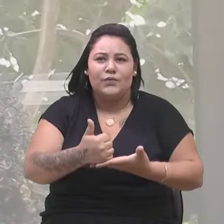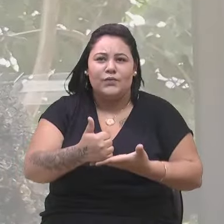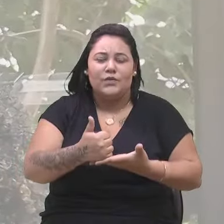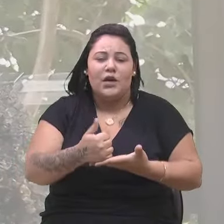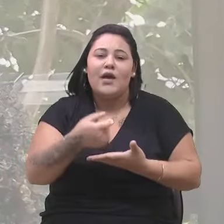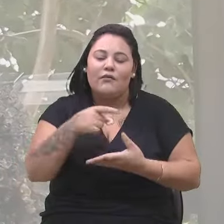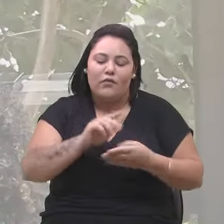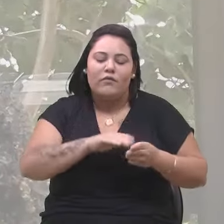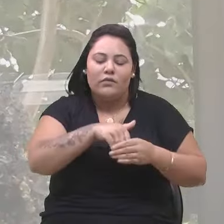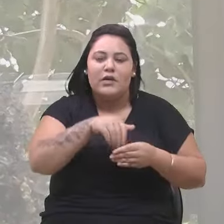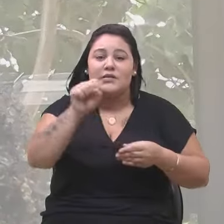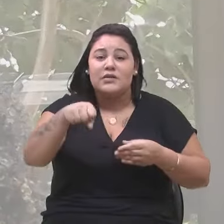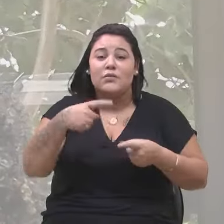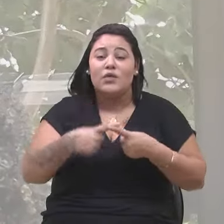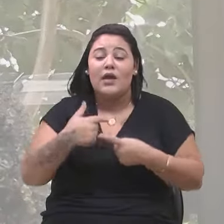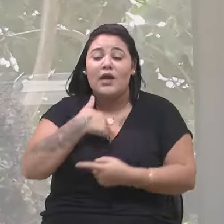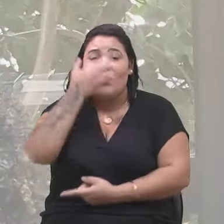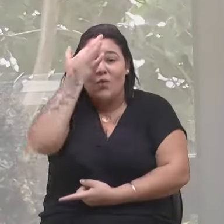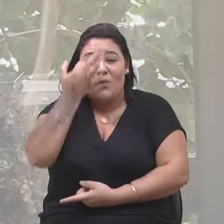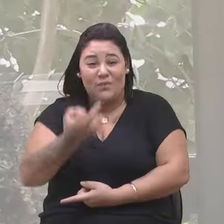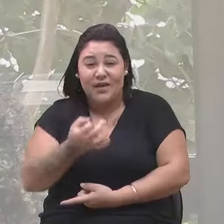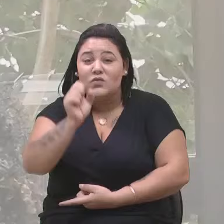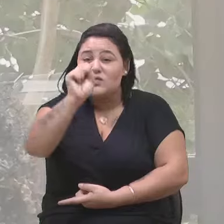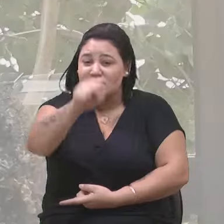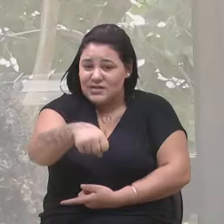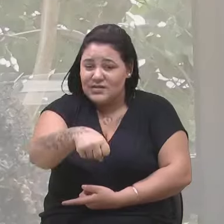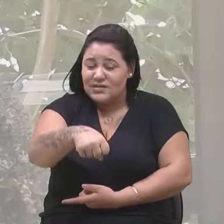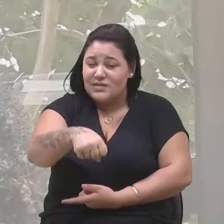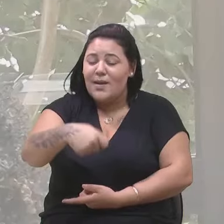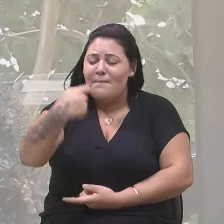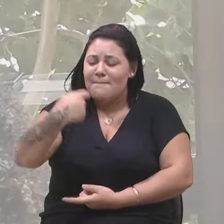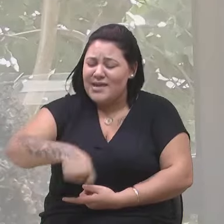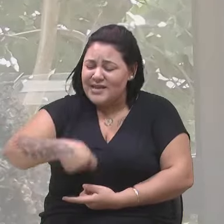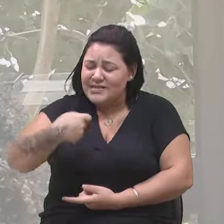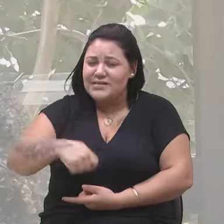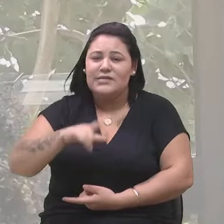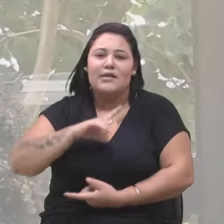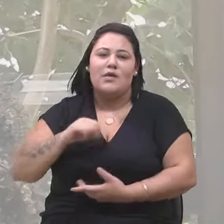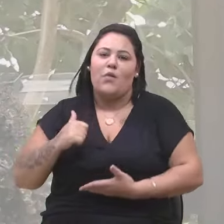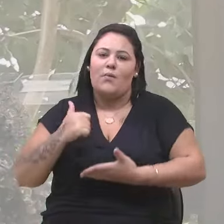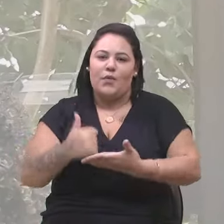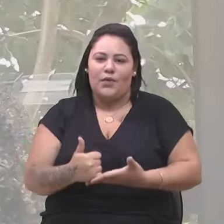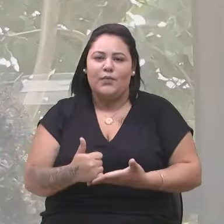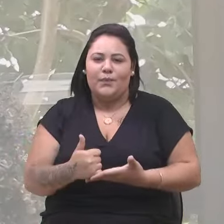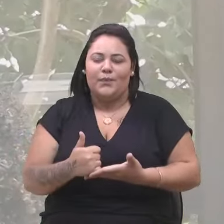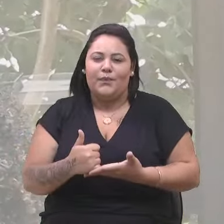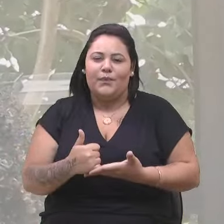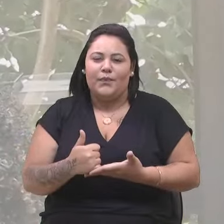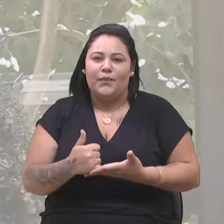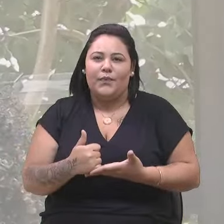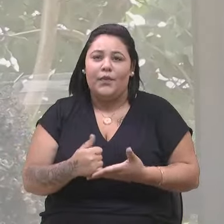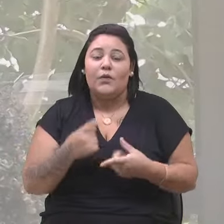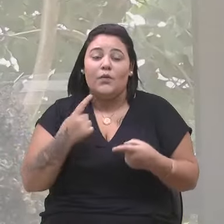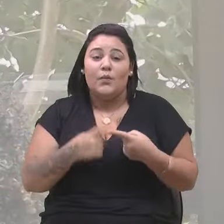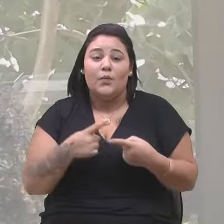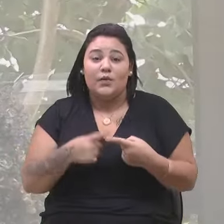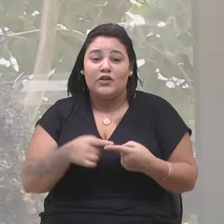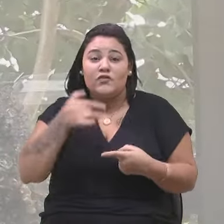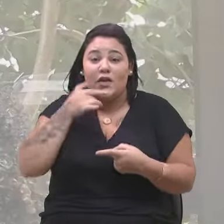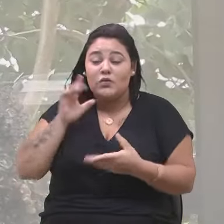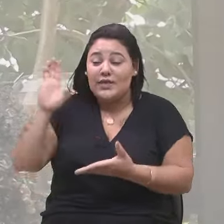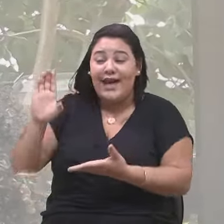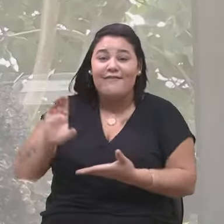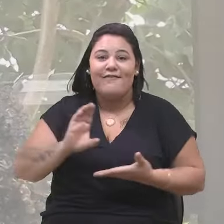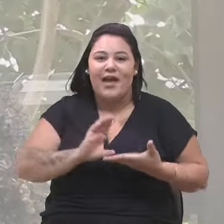entendo de grande necessidade, é desses aportes, aonde vai sair verba para comprar